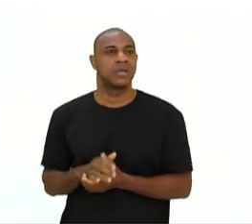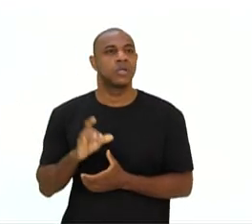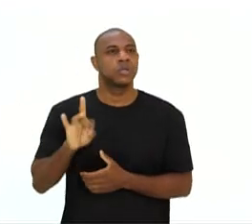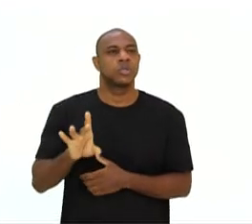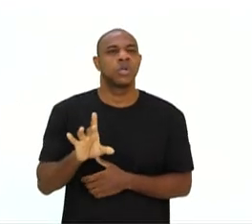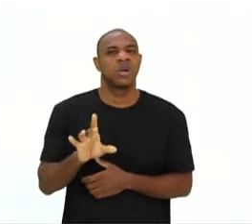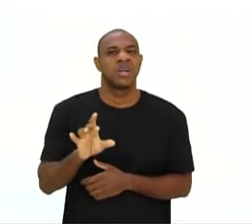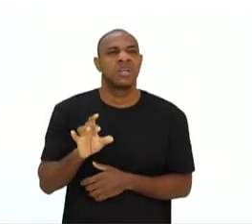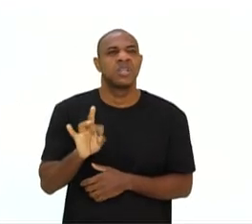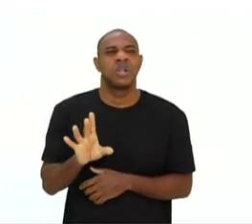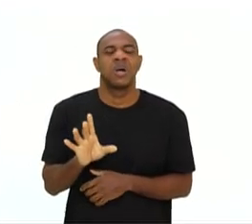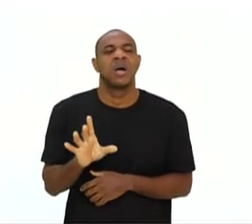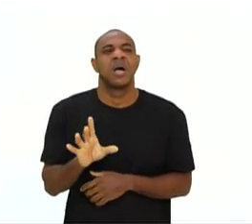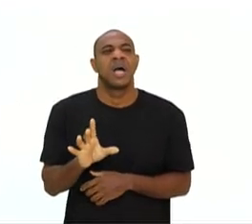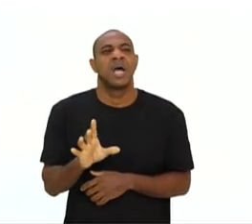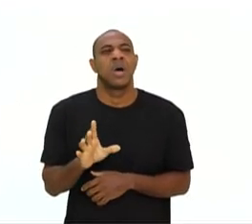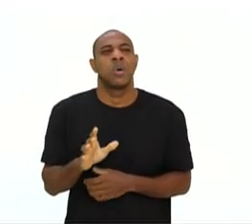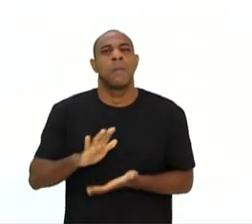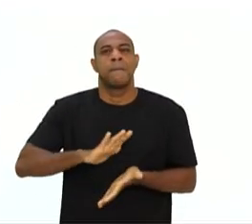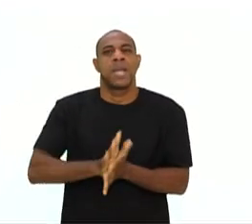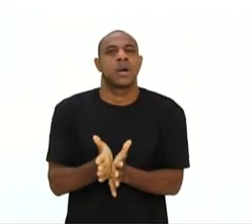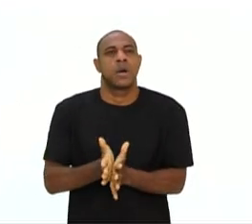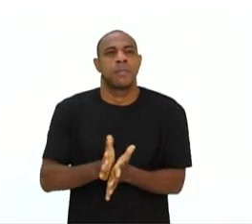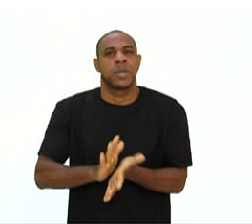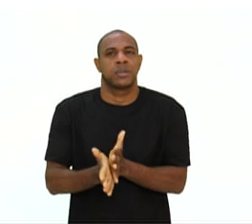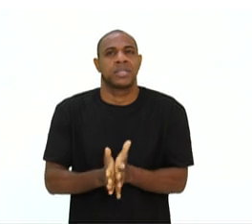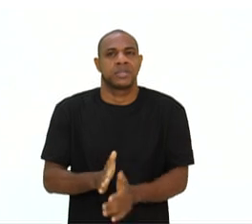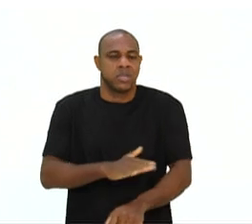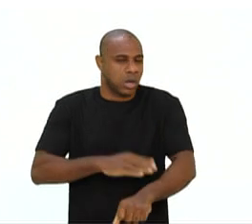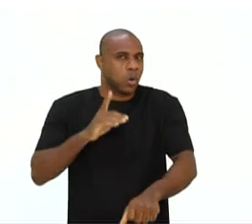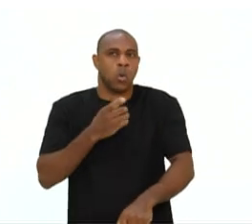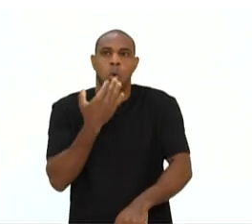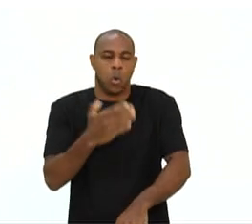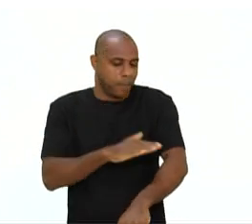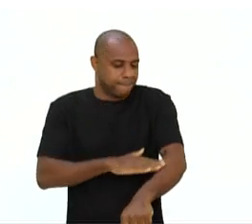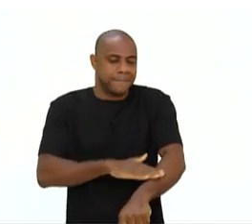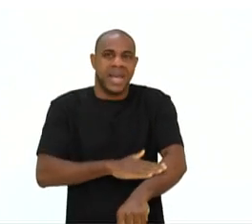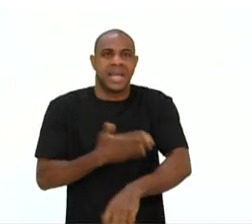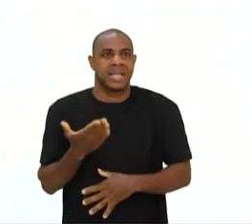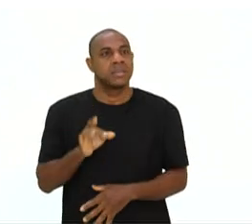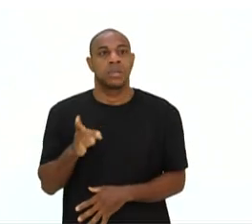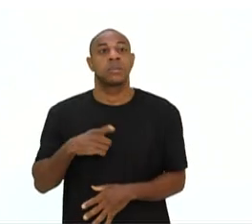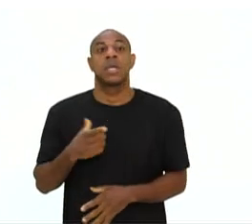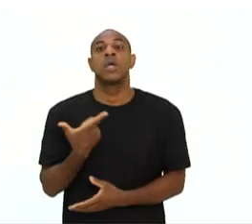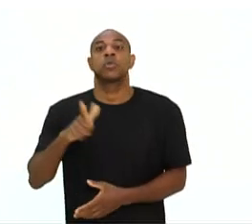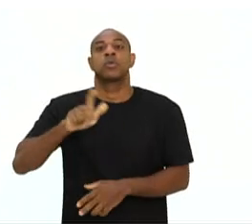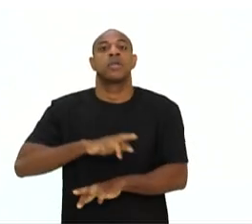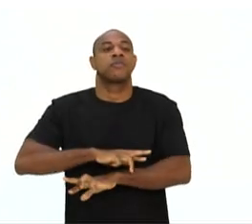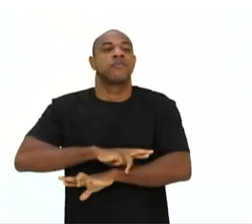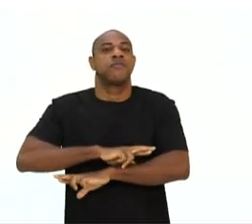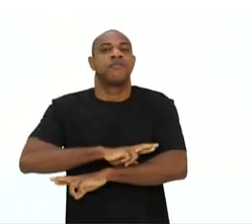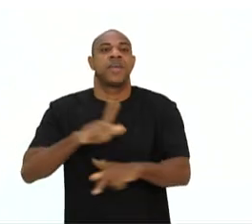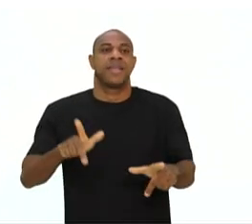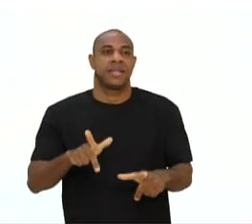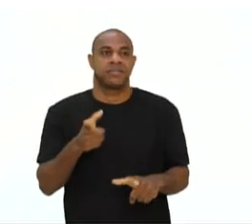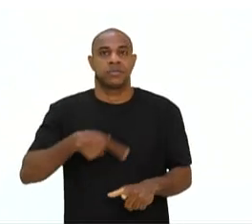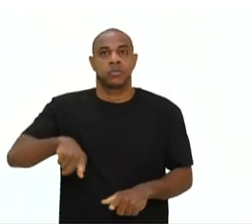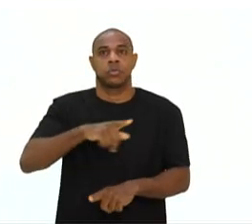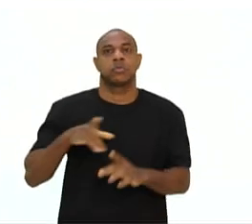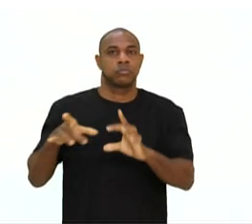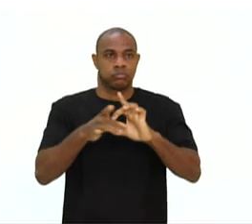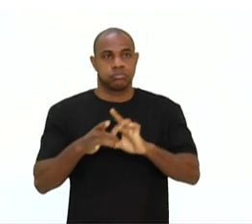questão do preconceito racial, mas sim nós temos que viver toda a diferença e todos em conjunto,